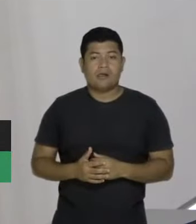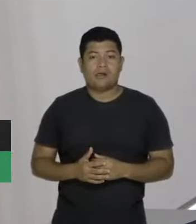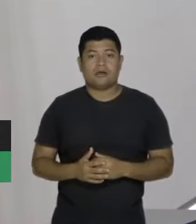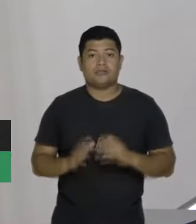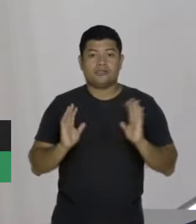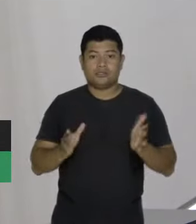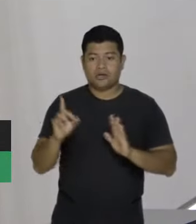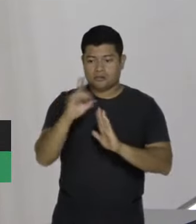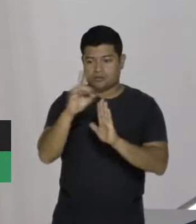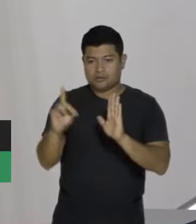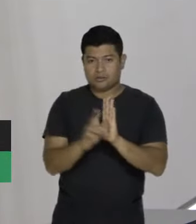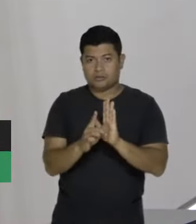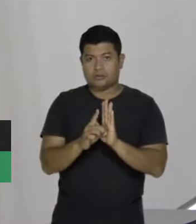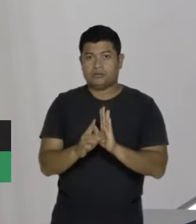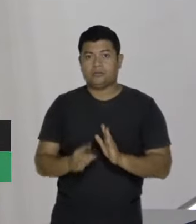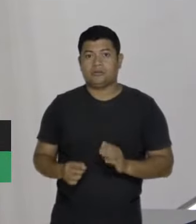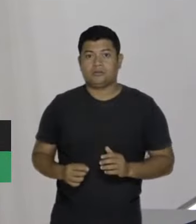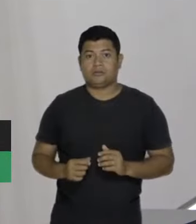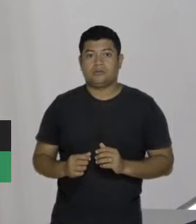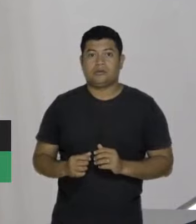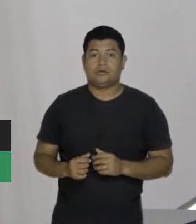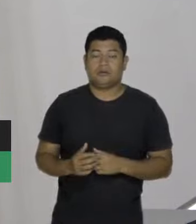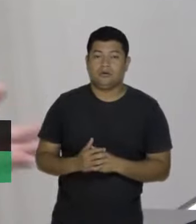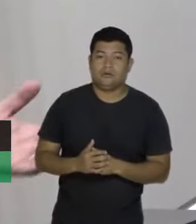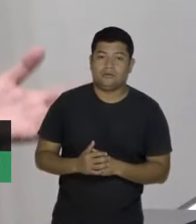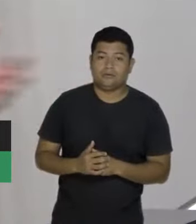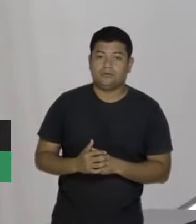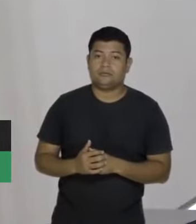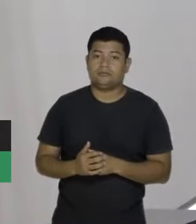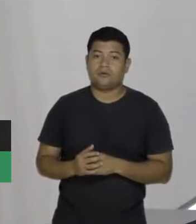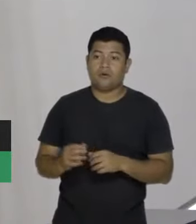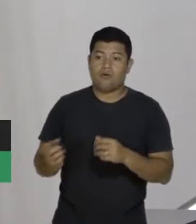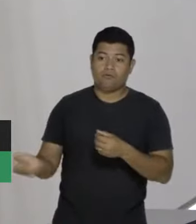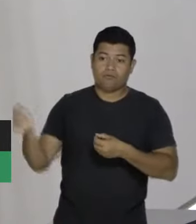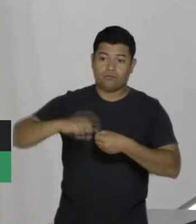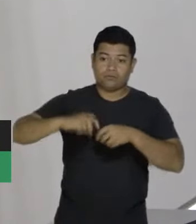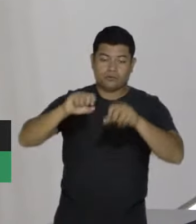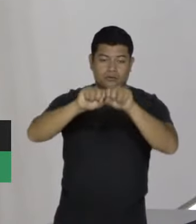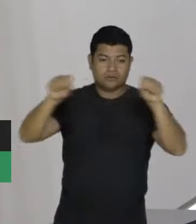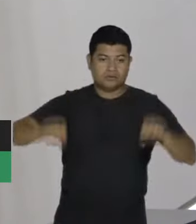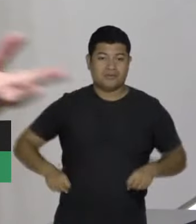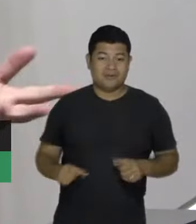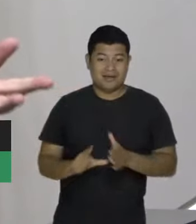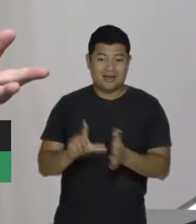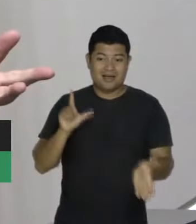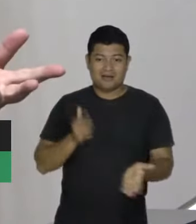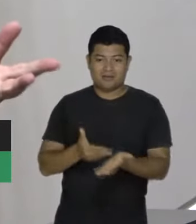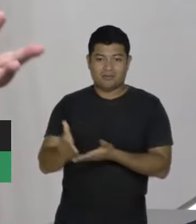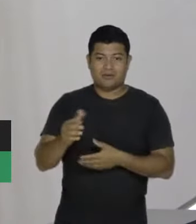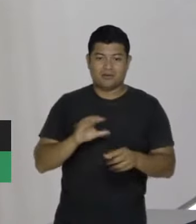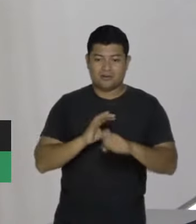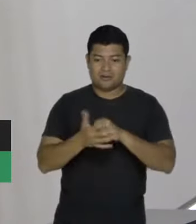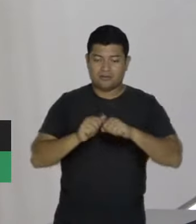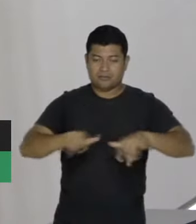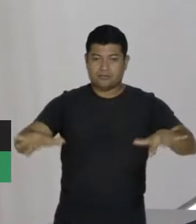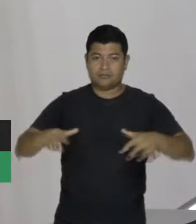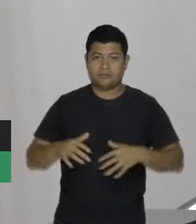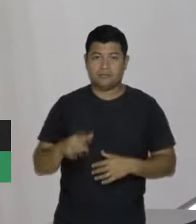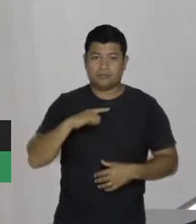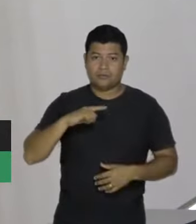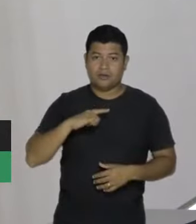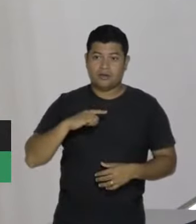decreto voltando ao sistema de antes da pandemia. E nós temos órgãos públicos